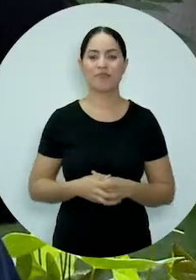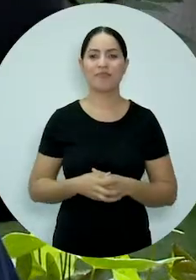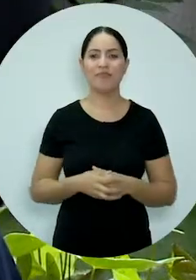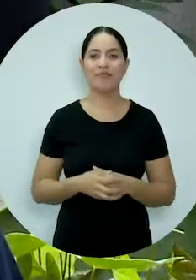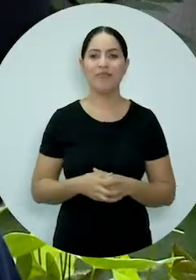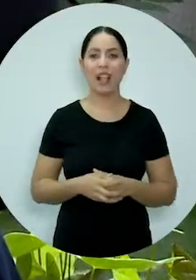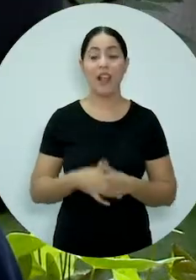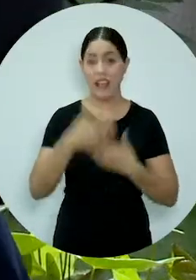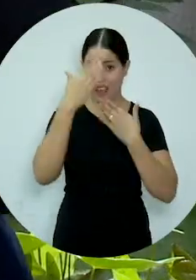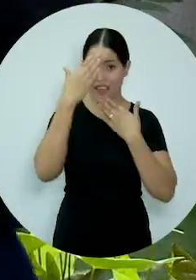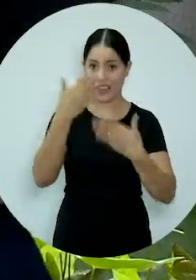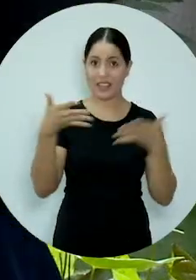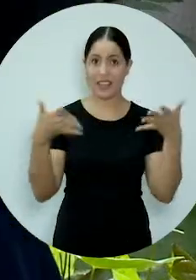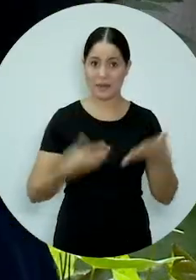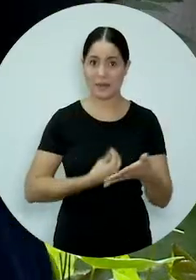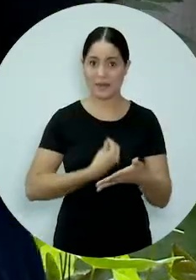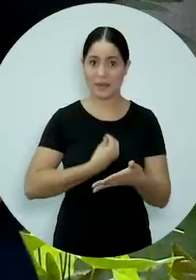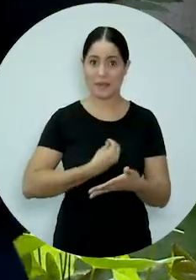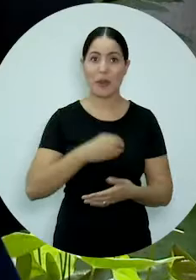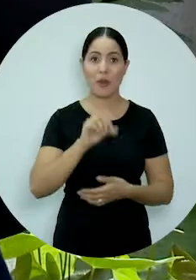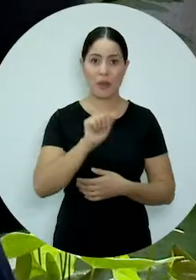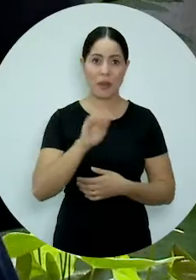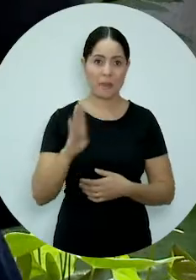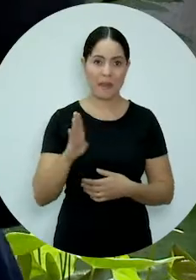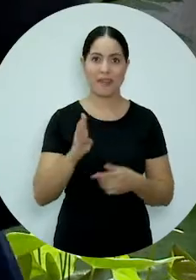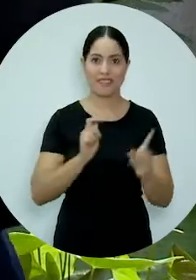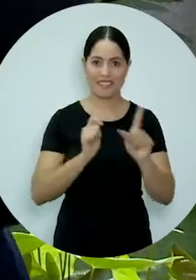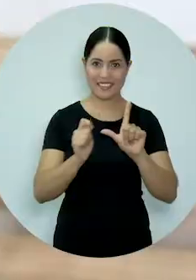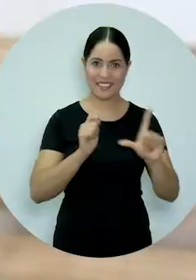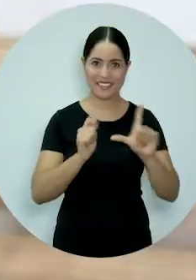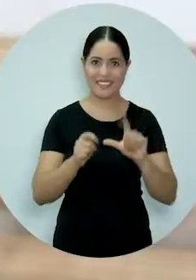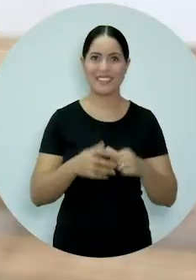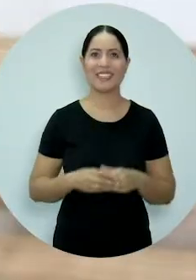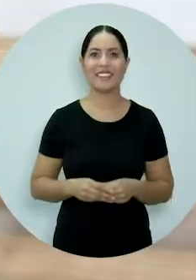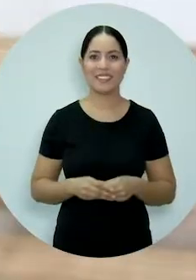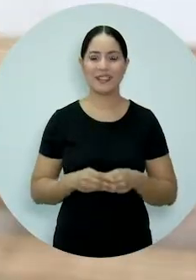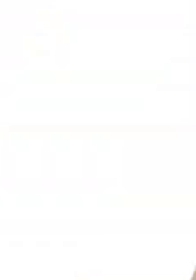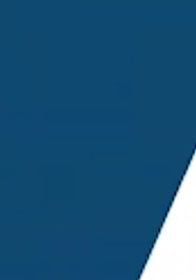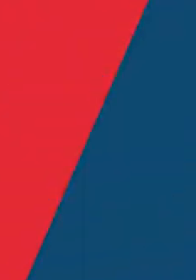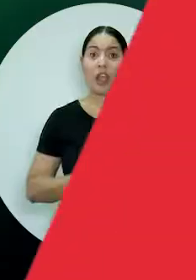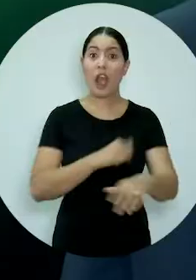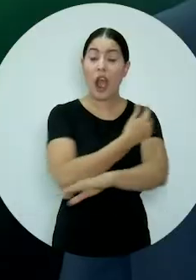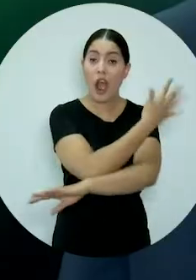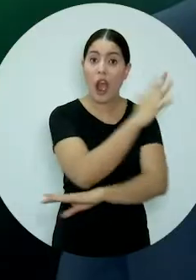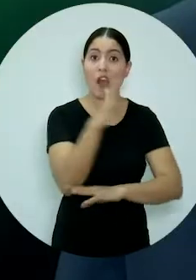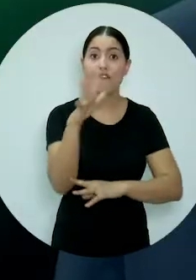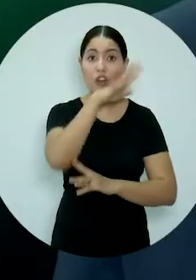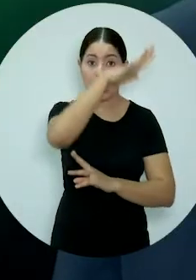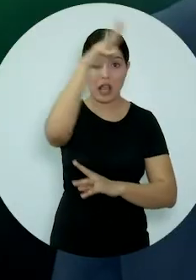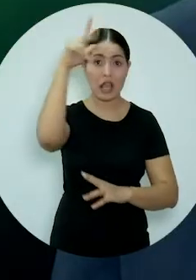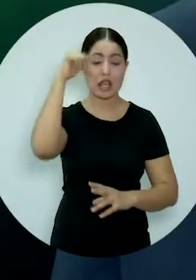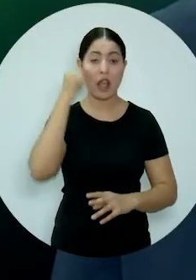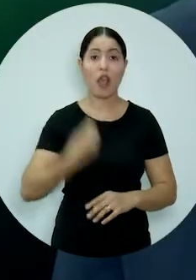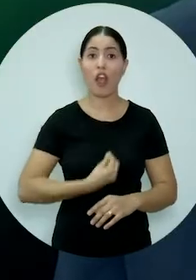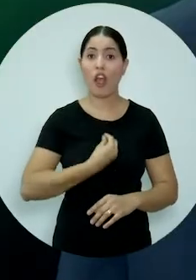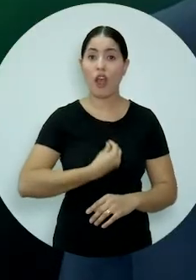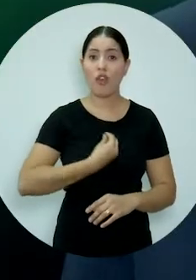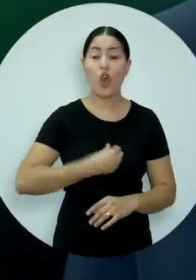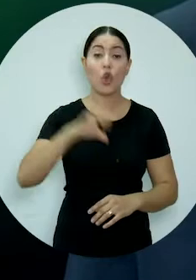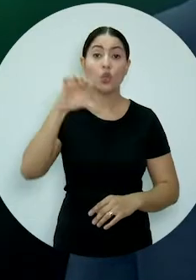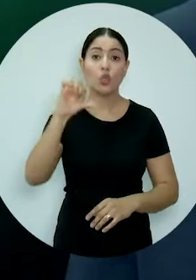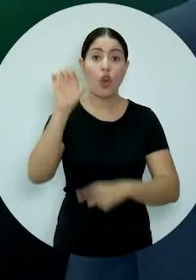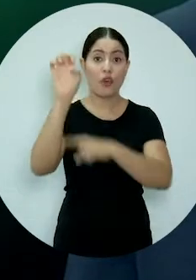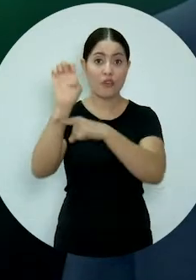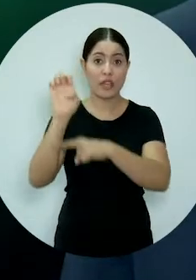Paulo, gostaria de mais uma vez te agradecer por participar conosco aqui no OAB Entrevista. Eu que agradeço. A floresta amazônica está presente